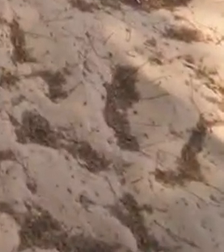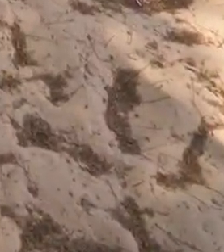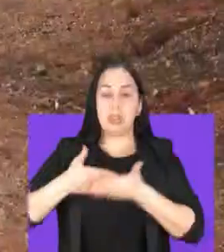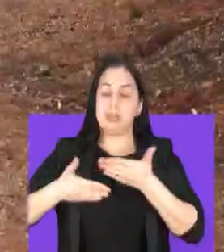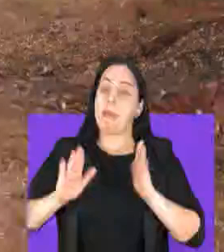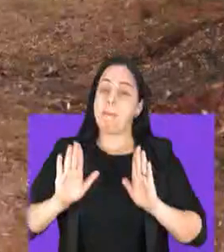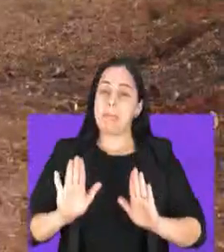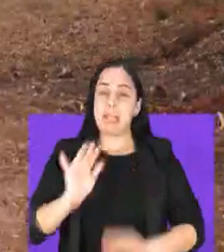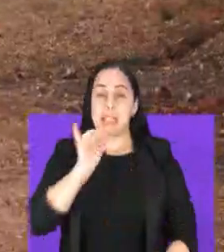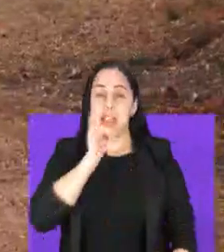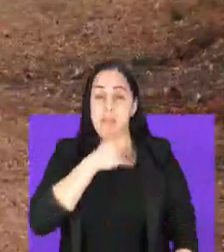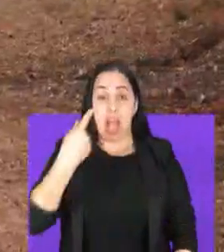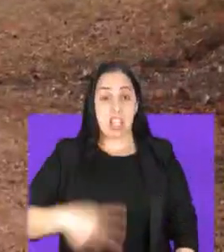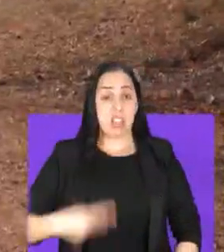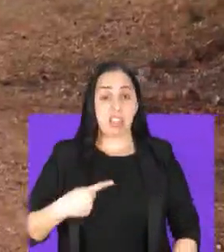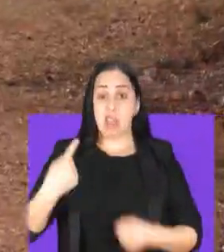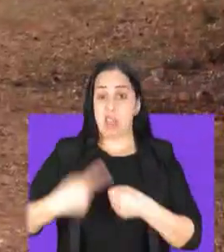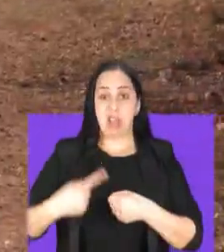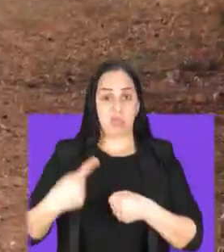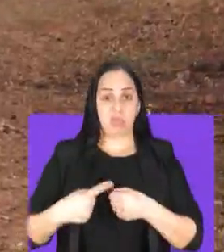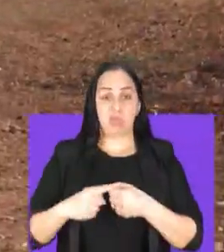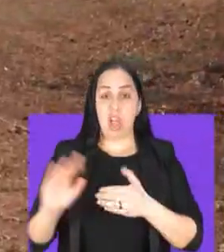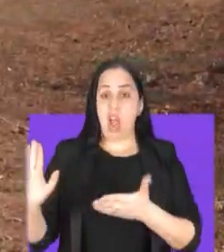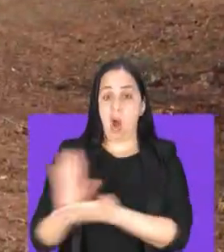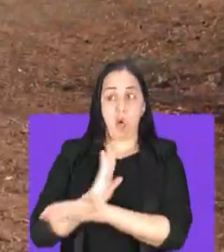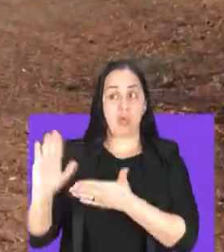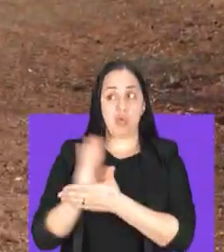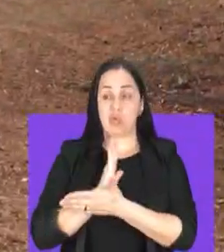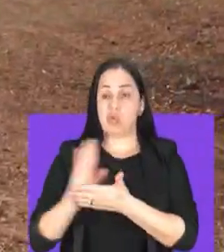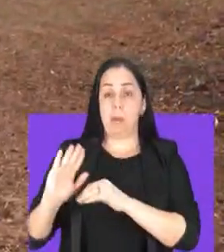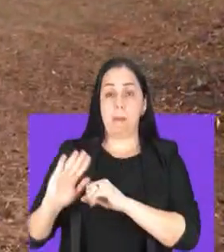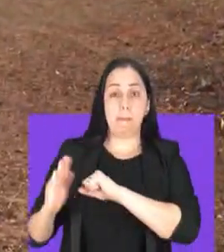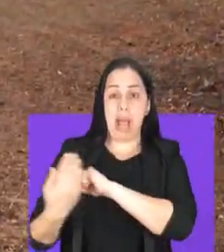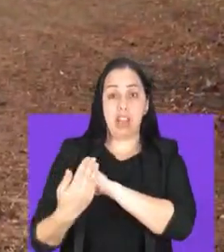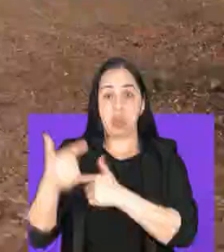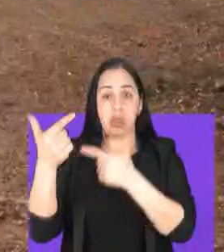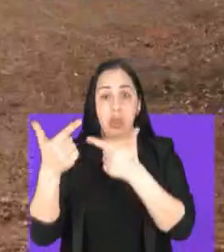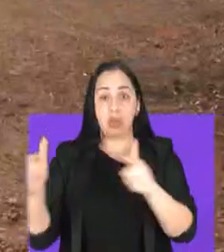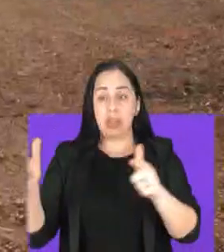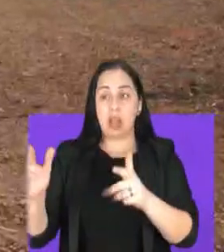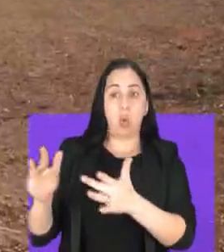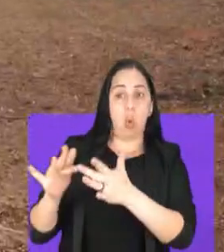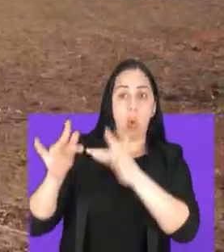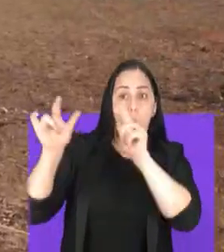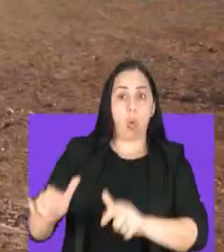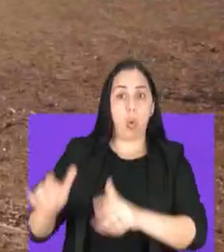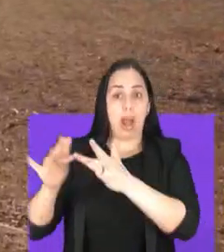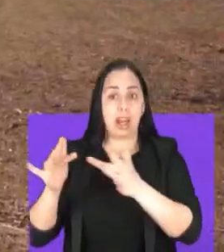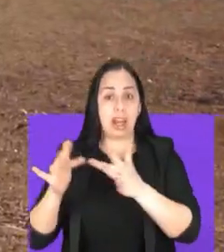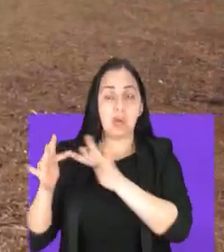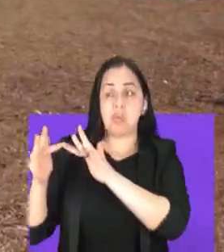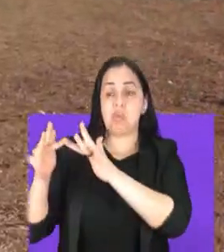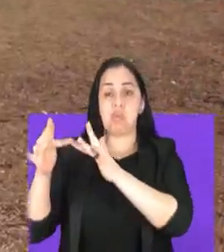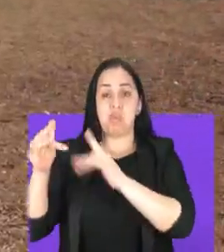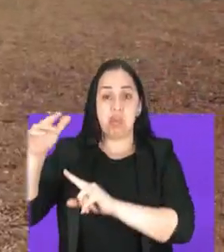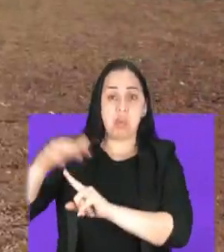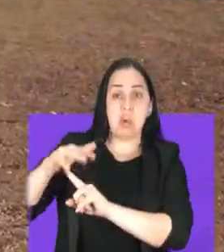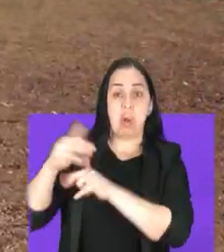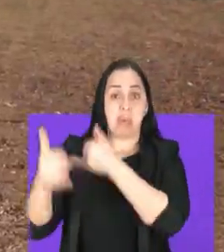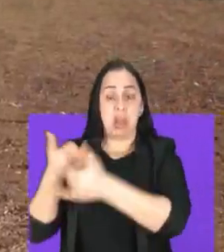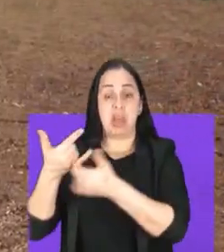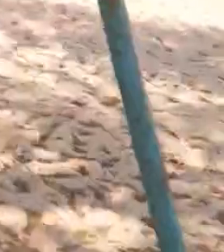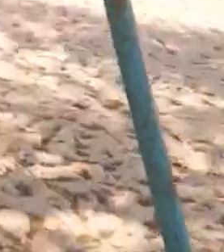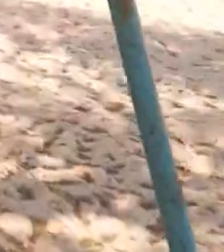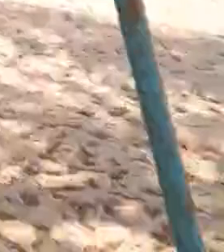social mas infelizmente em Araçatuba muitos bairros carecem de áreas de convivência e entretenimento de